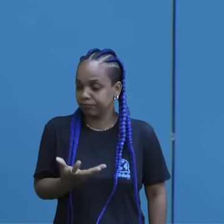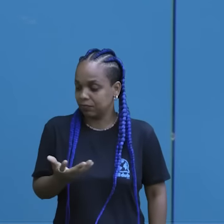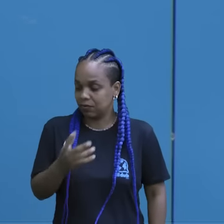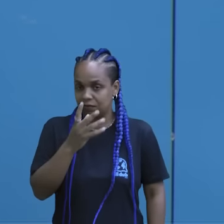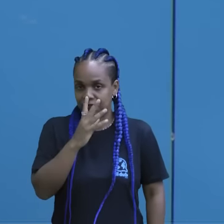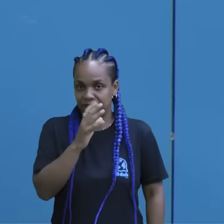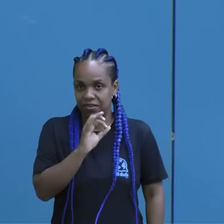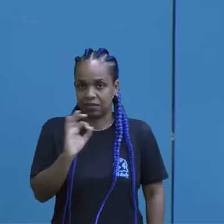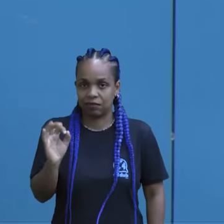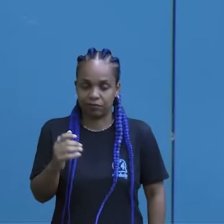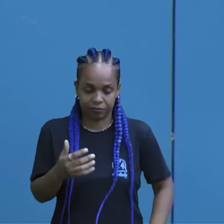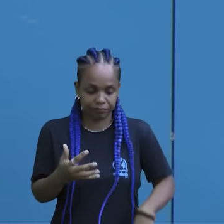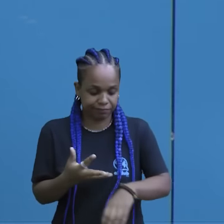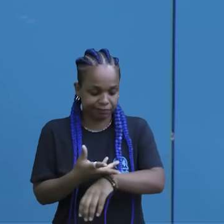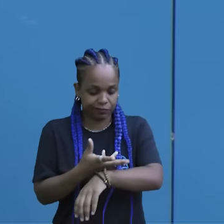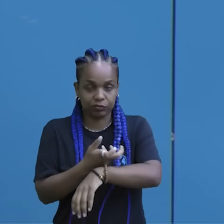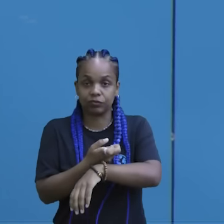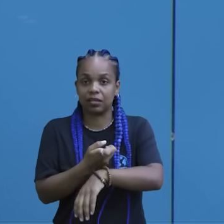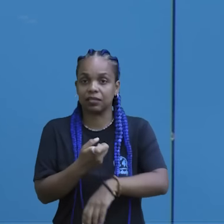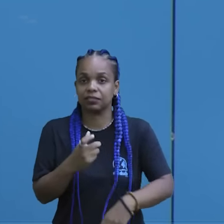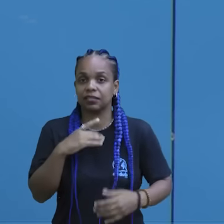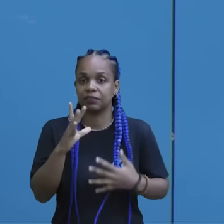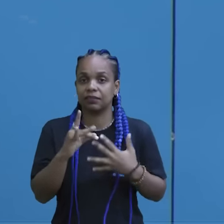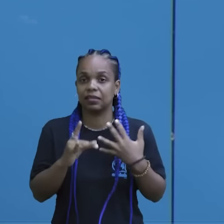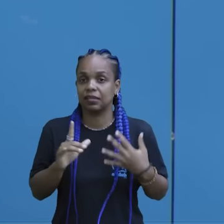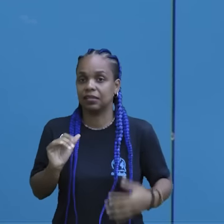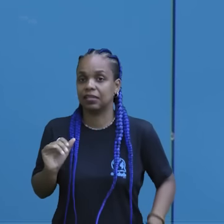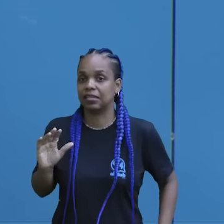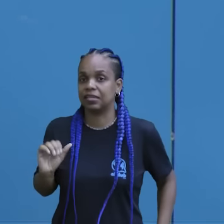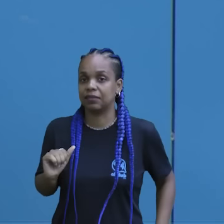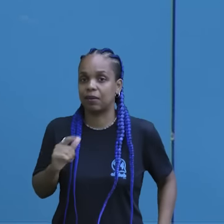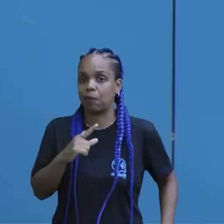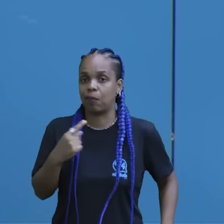Sá, uhum, é a descrição da sua morte.